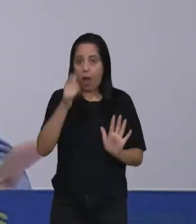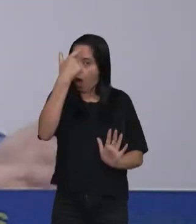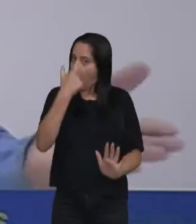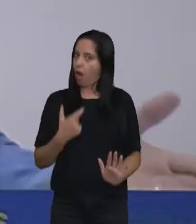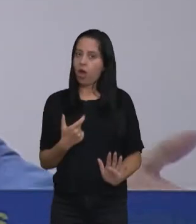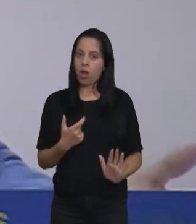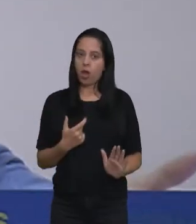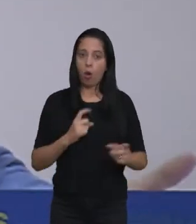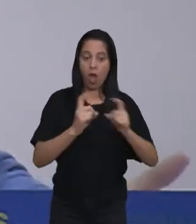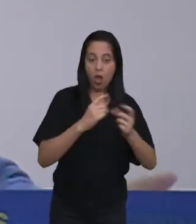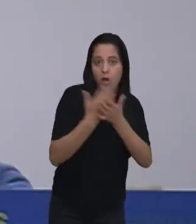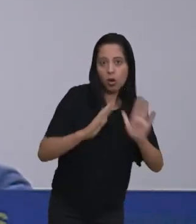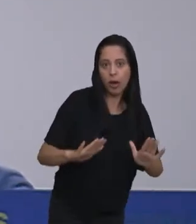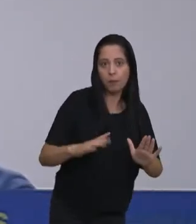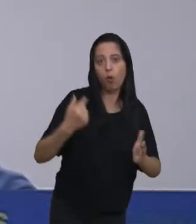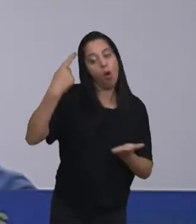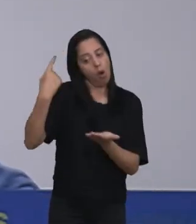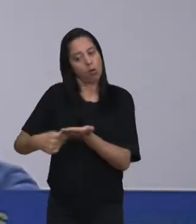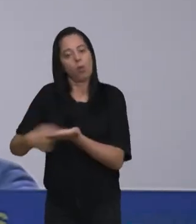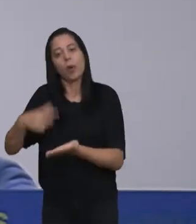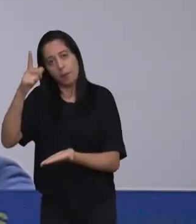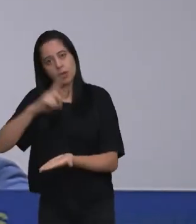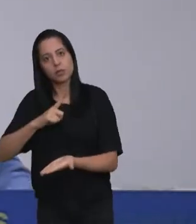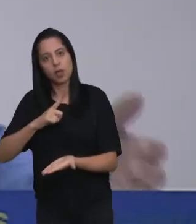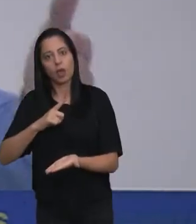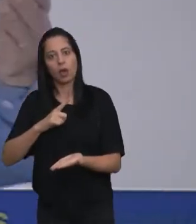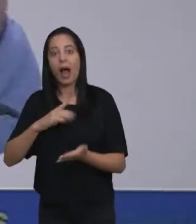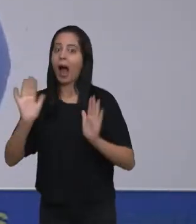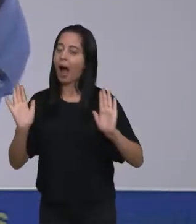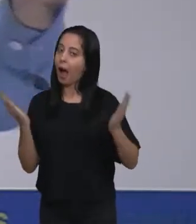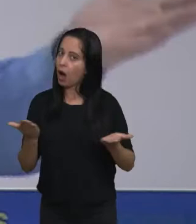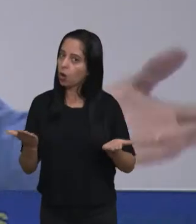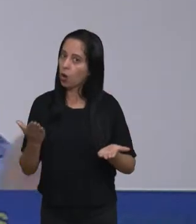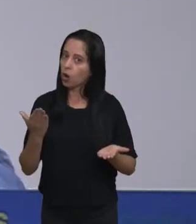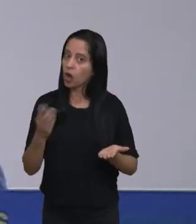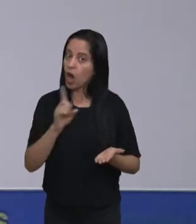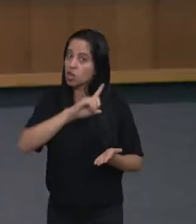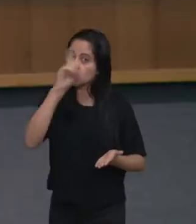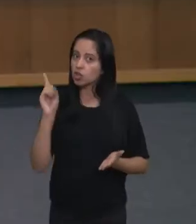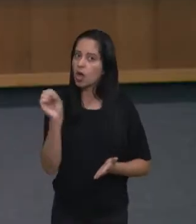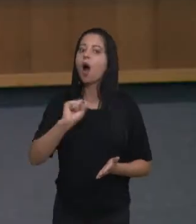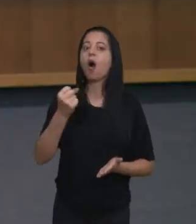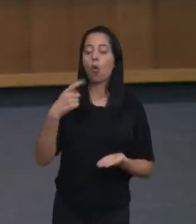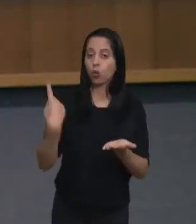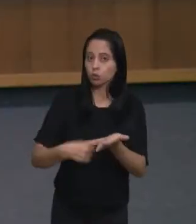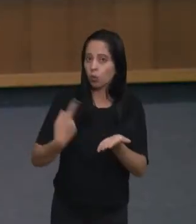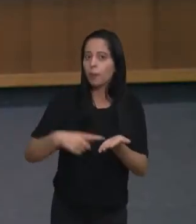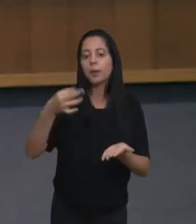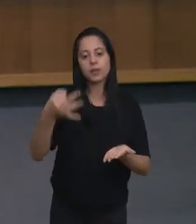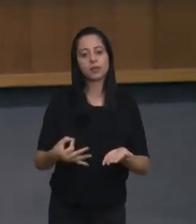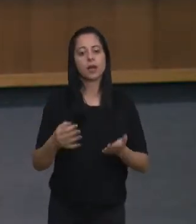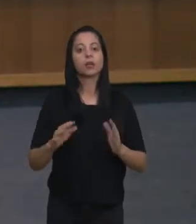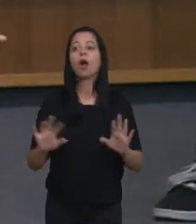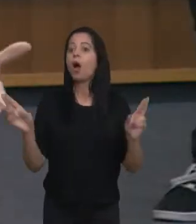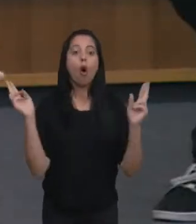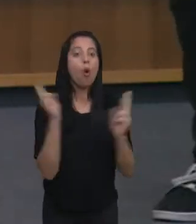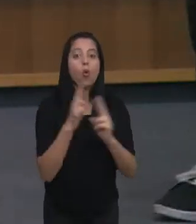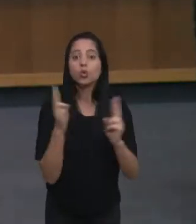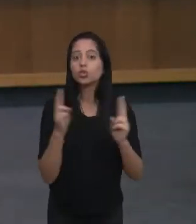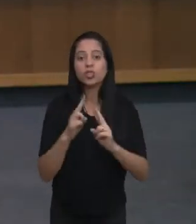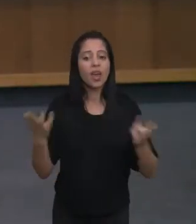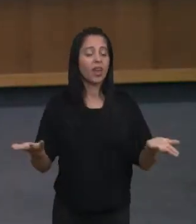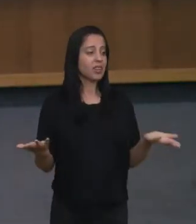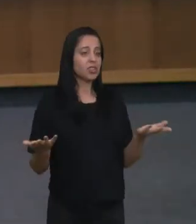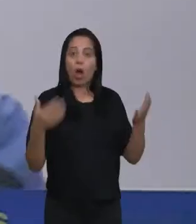Acabando a sessão, eu tenho compromisso. Agora eu tenho uma agenda com eles no dia 8. Aí você tem que falar com os colegas vereadores. Daqui a 2 semanas, mas é urgente. Não, você tem que falar com eles. Eu não